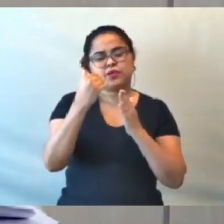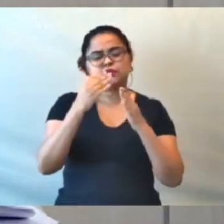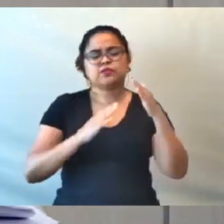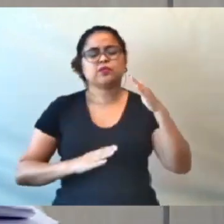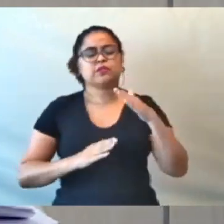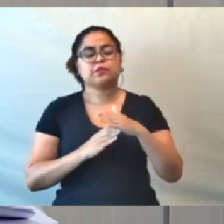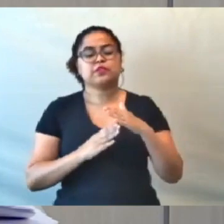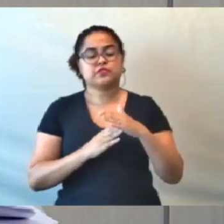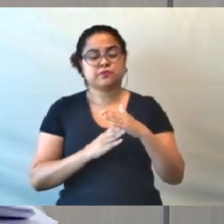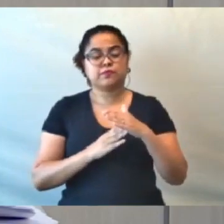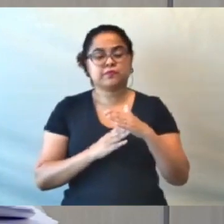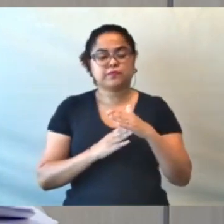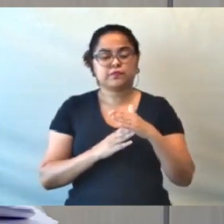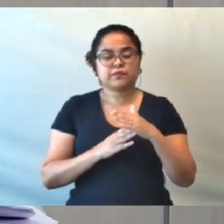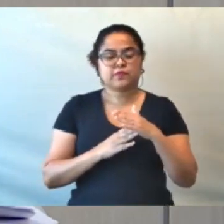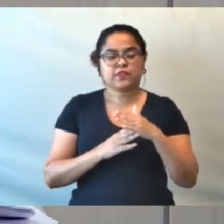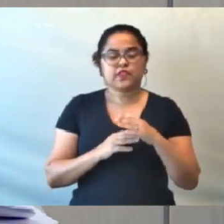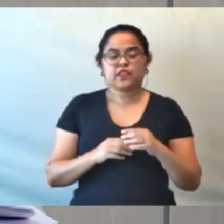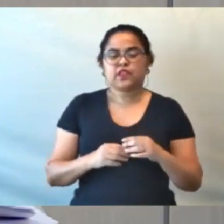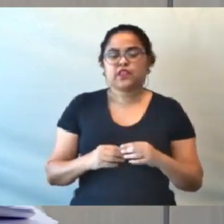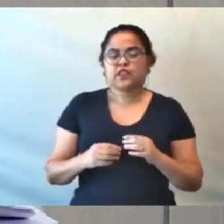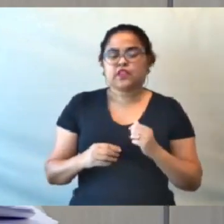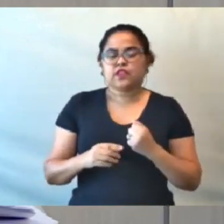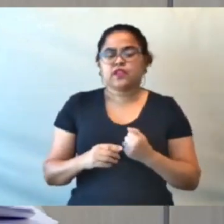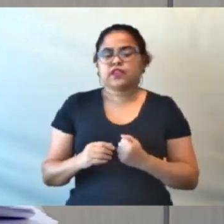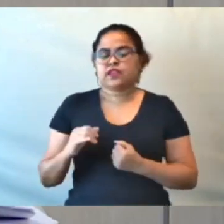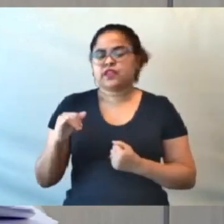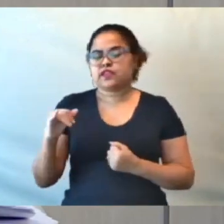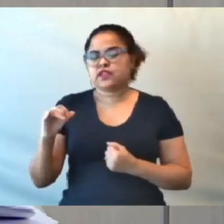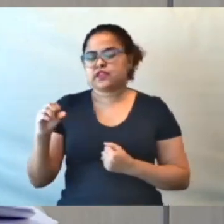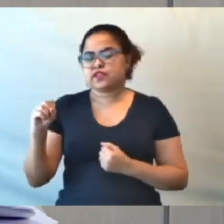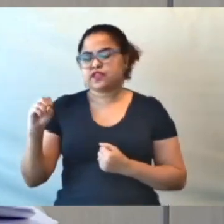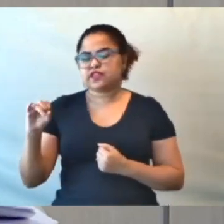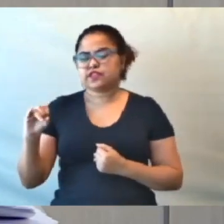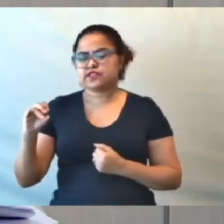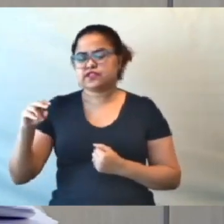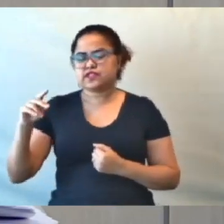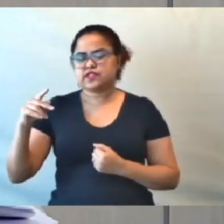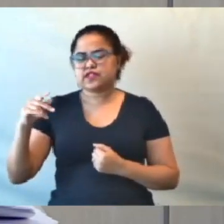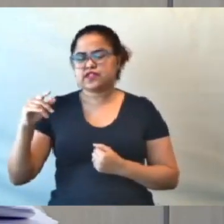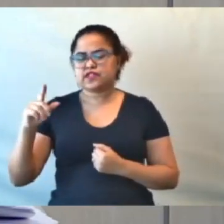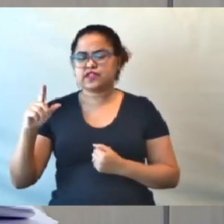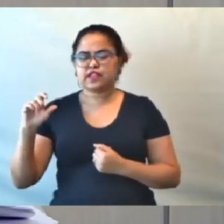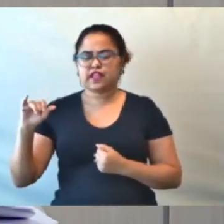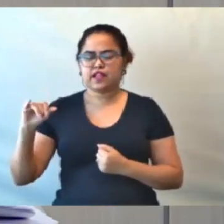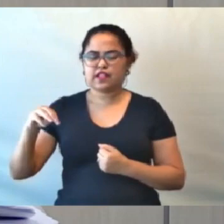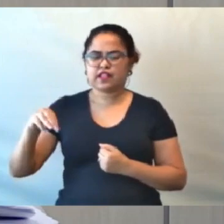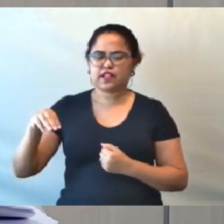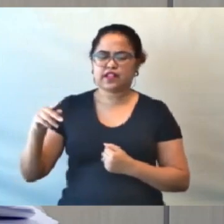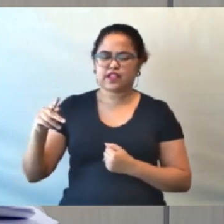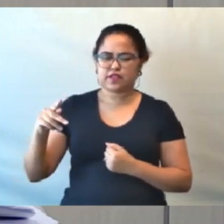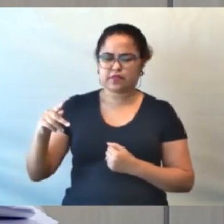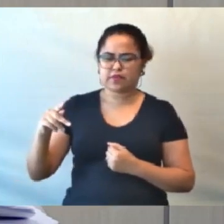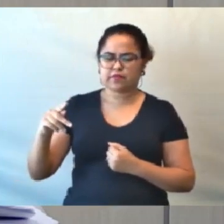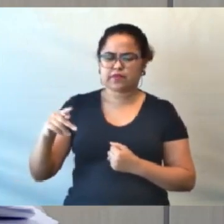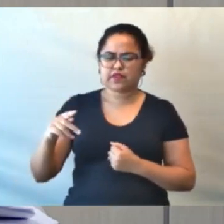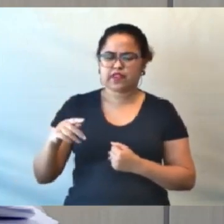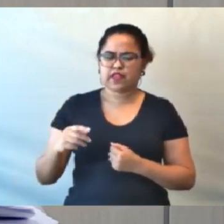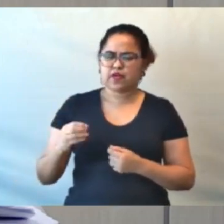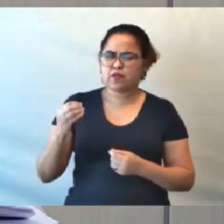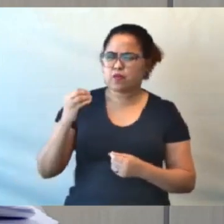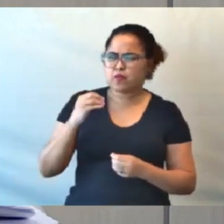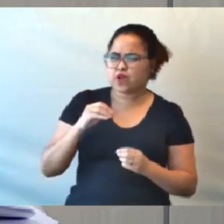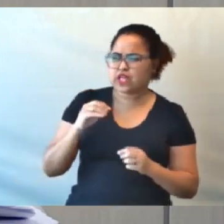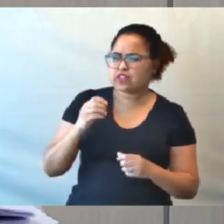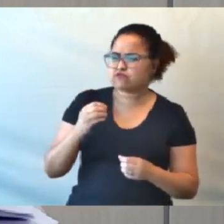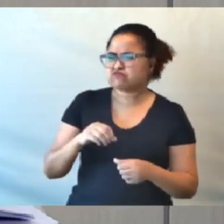ao Enzilimp, os resultados de sua aplicação mostraram-se pouco evidentes, indicando pouca efetividade desse tratamento da